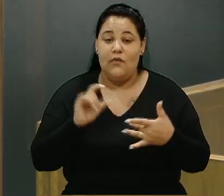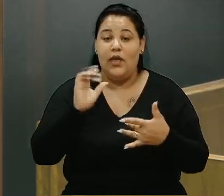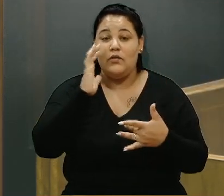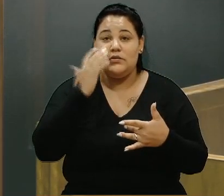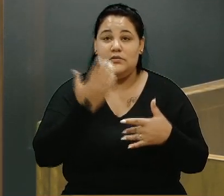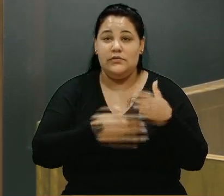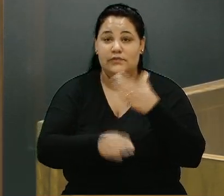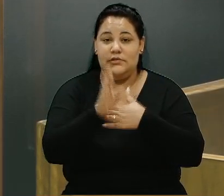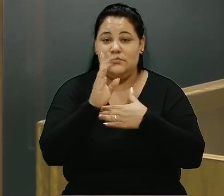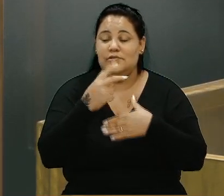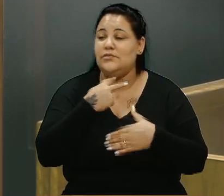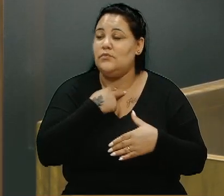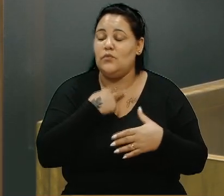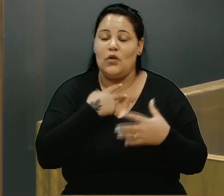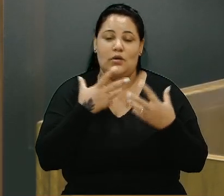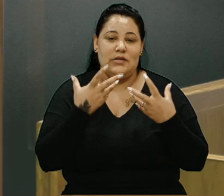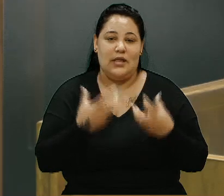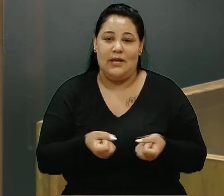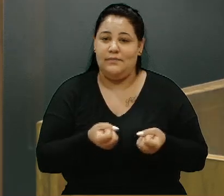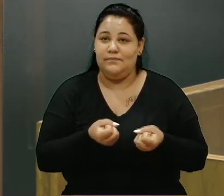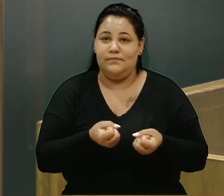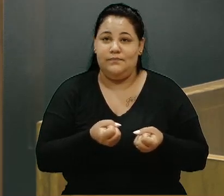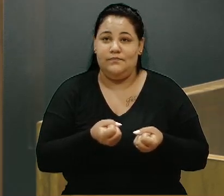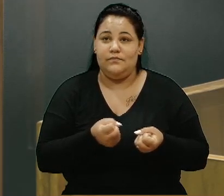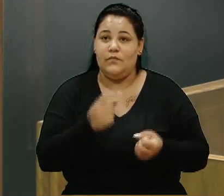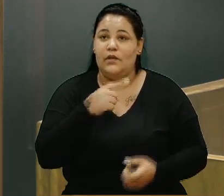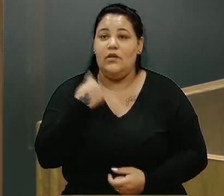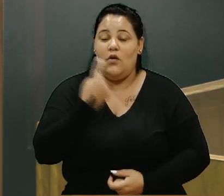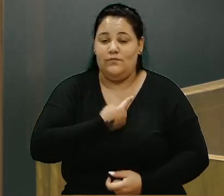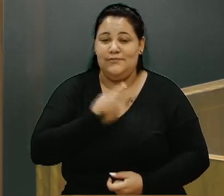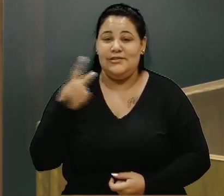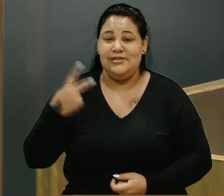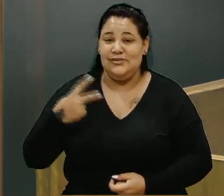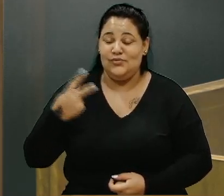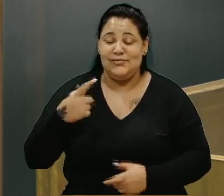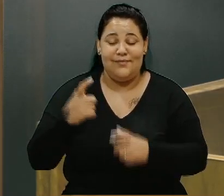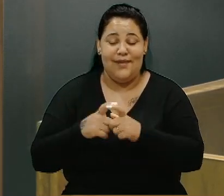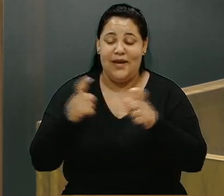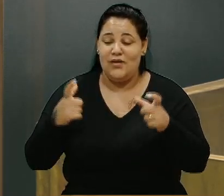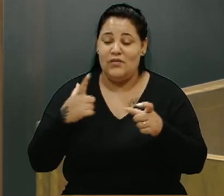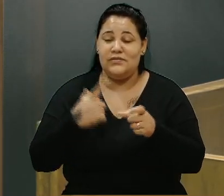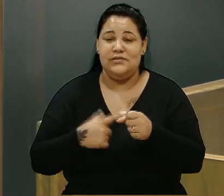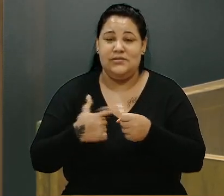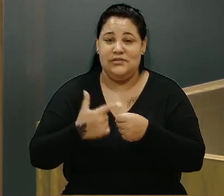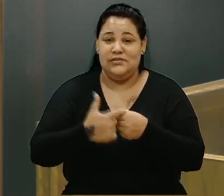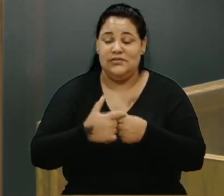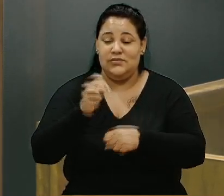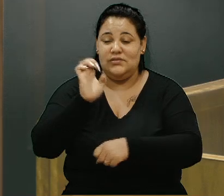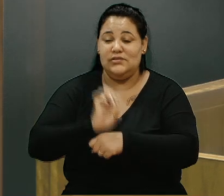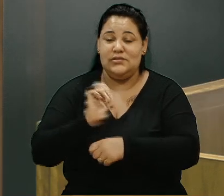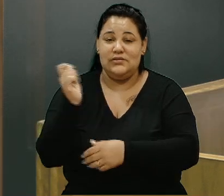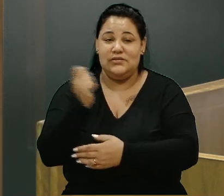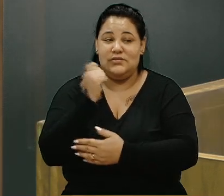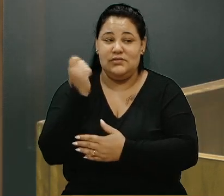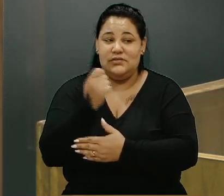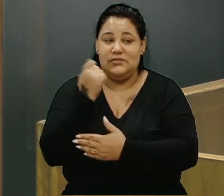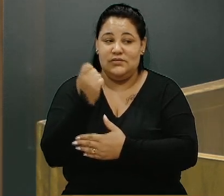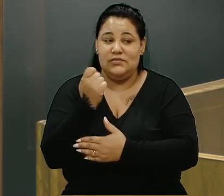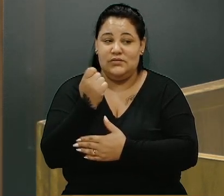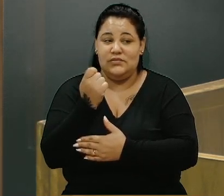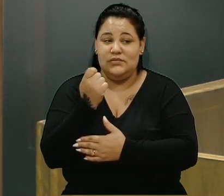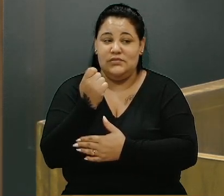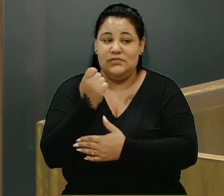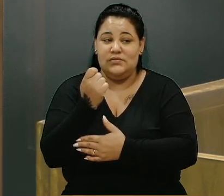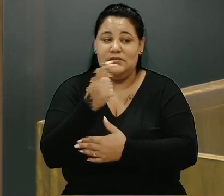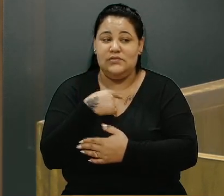é inadmissível que nós, na 2ª maior cidade do estado do Rio Grande do Sul, sigamos